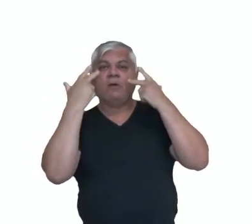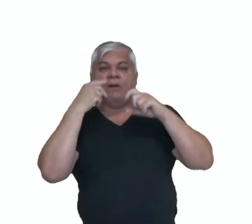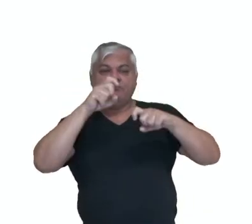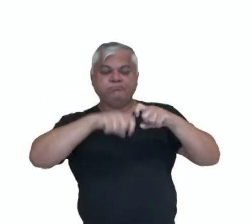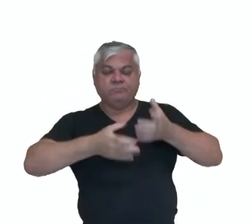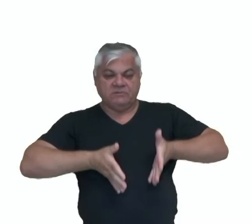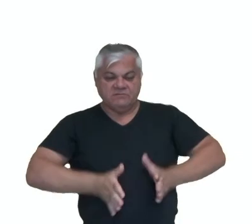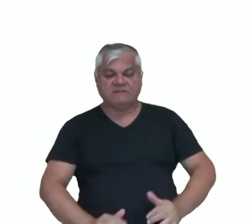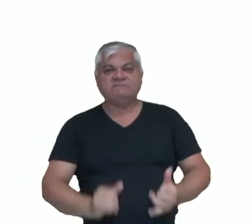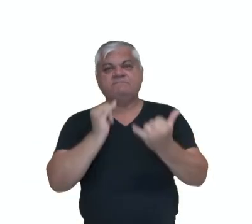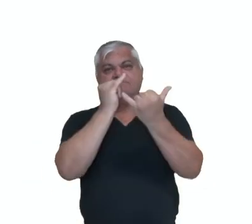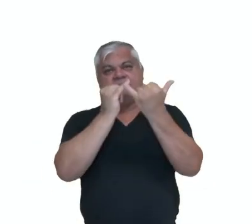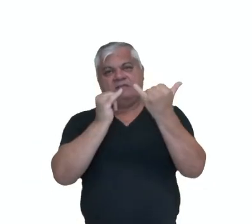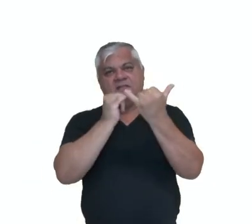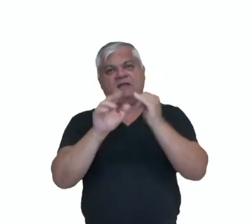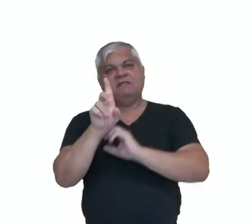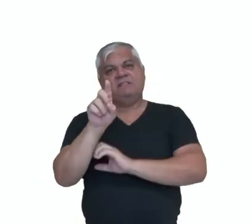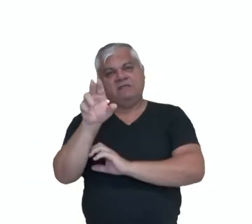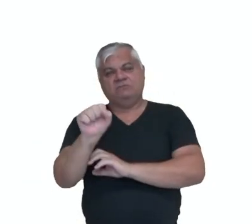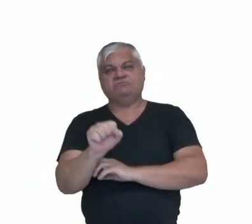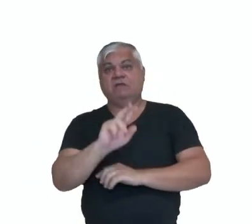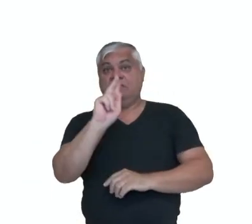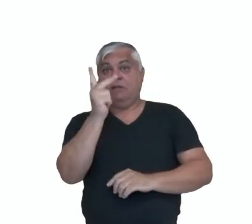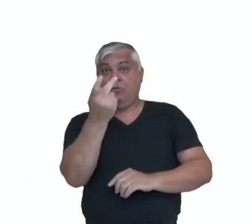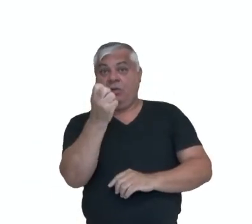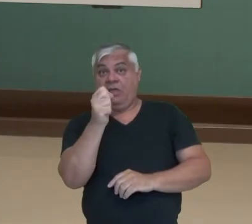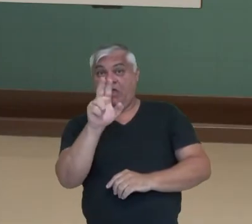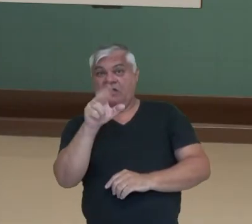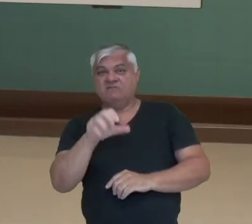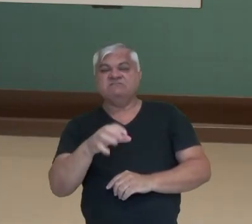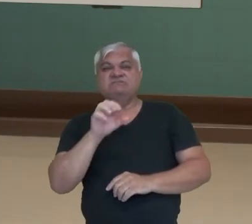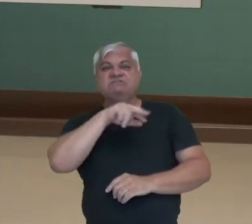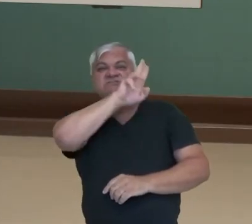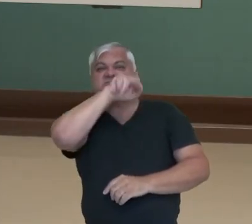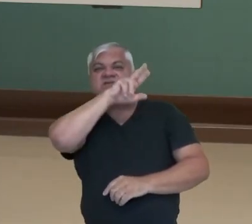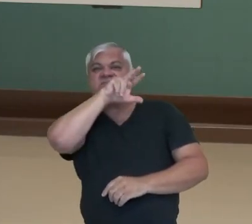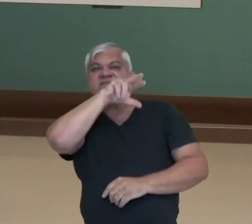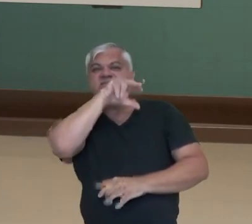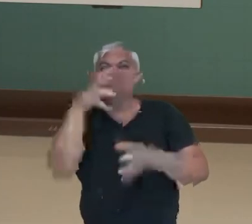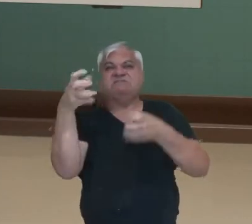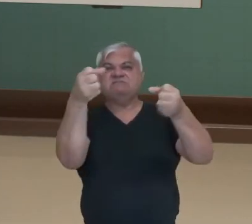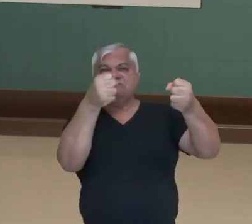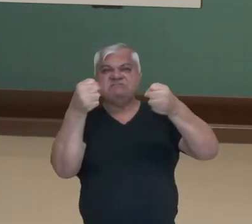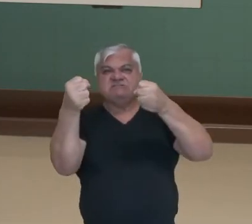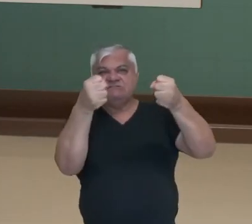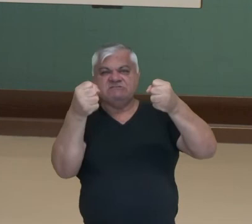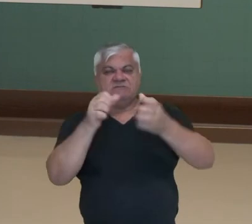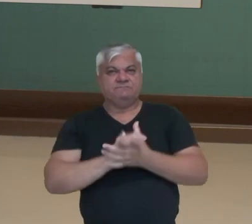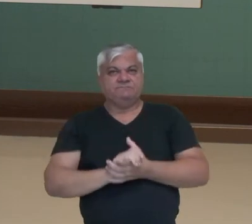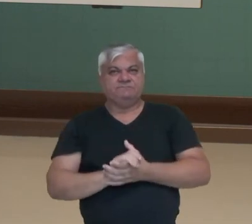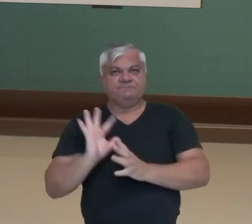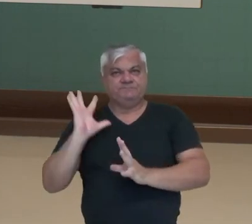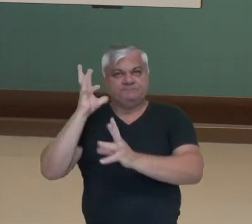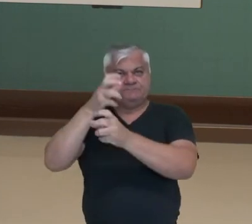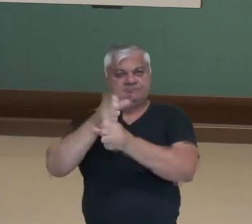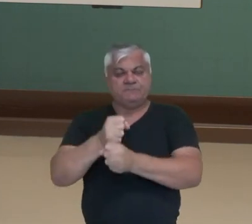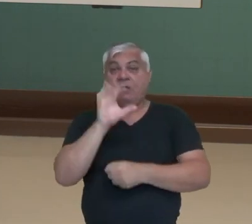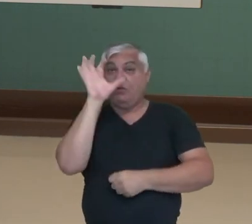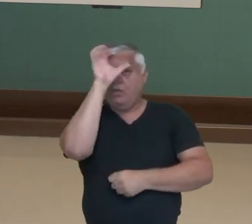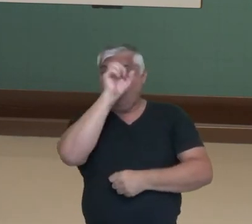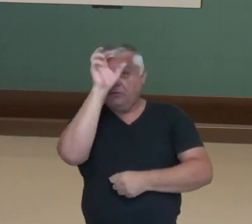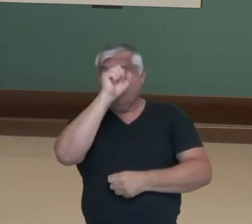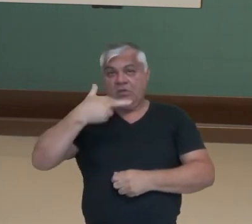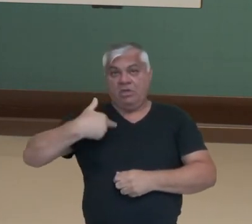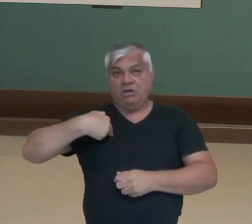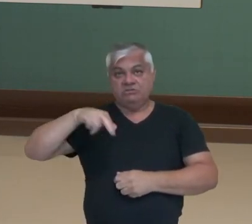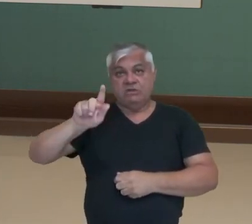usamos aí o exemplo de Hércules, por exemplo, que é bebezinho já brincava com um serpente. E aí, retomada! Vimos então um pouquinho da